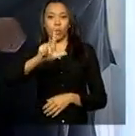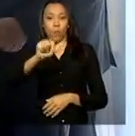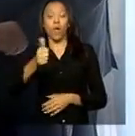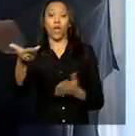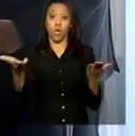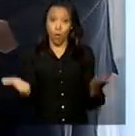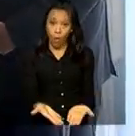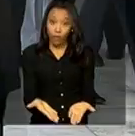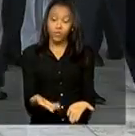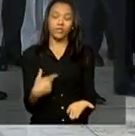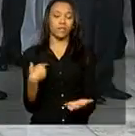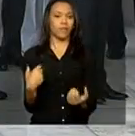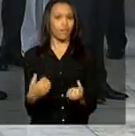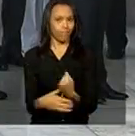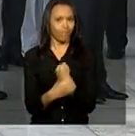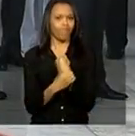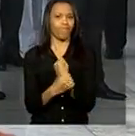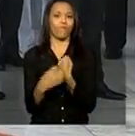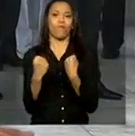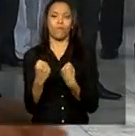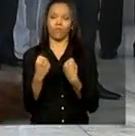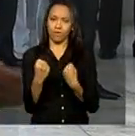são bastante normalizadas, né?